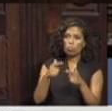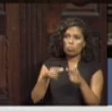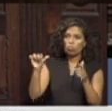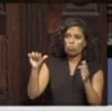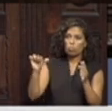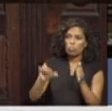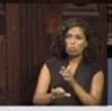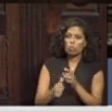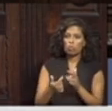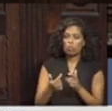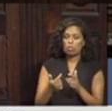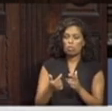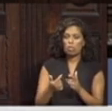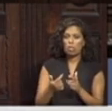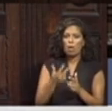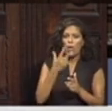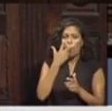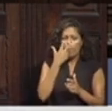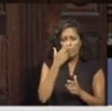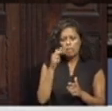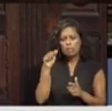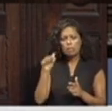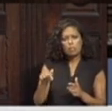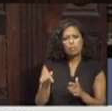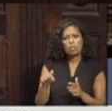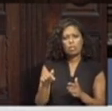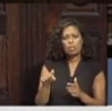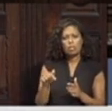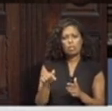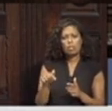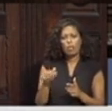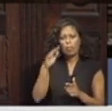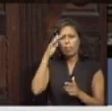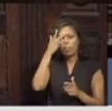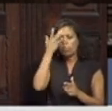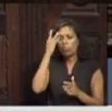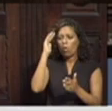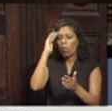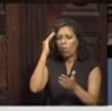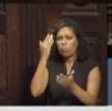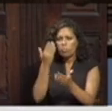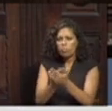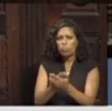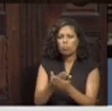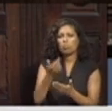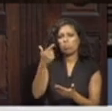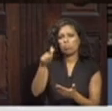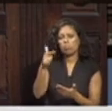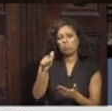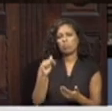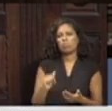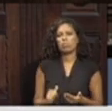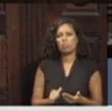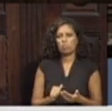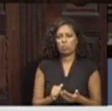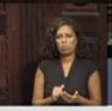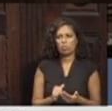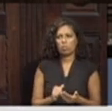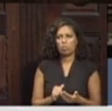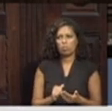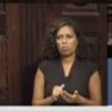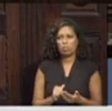delegado, que é atual secretário de Segurança Pública do estado do Rio de Janeiro, que tem relevantes serviços prestados a esse